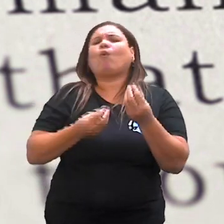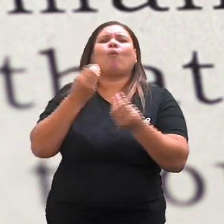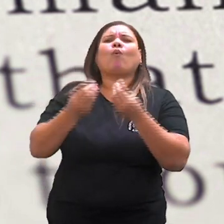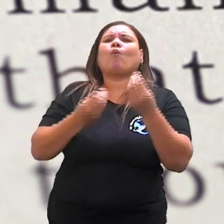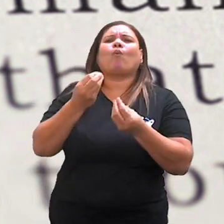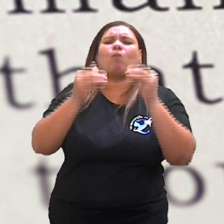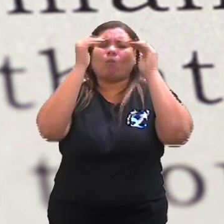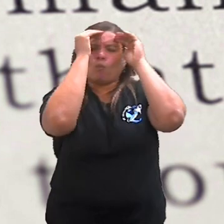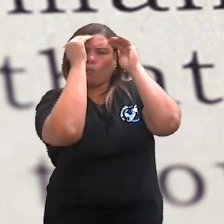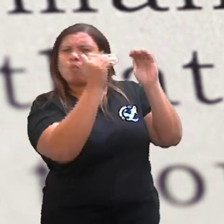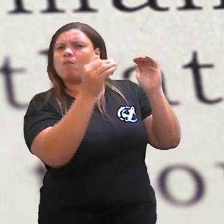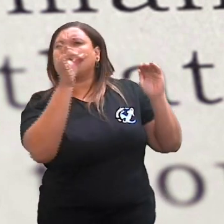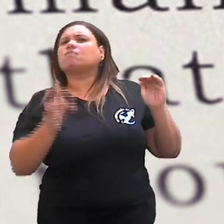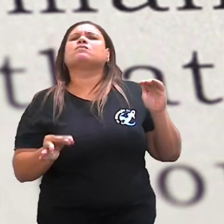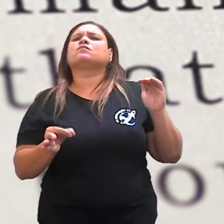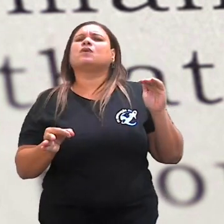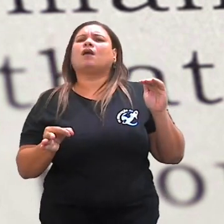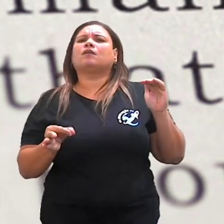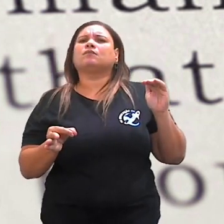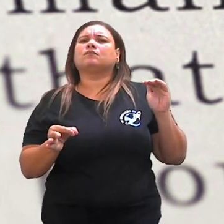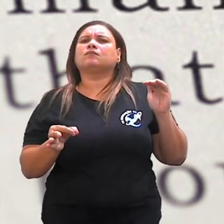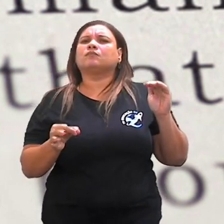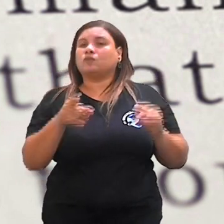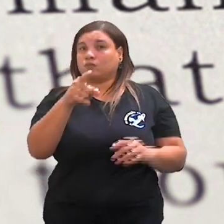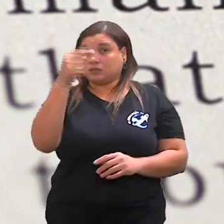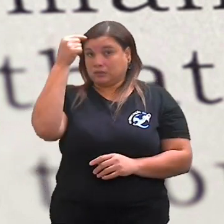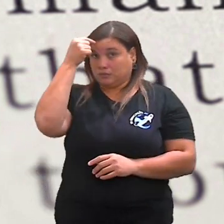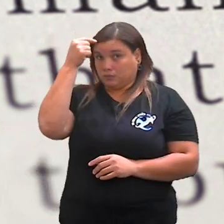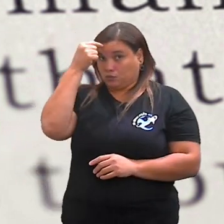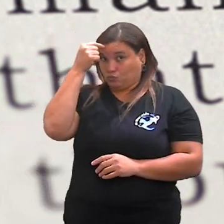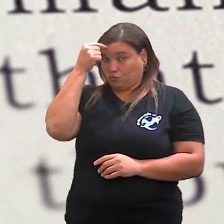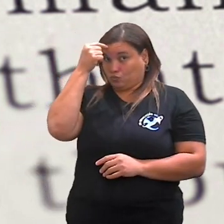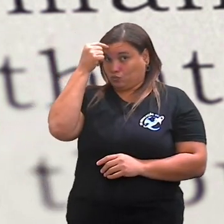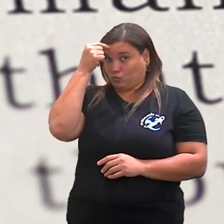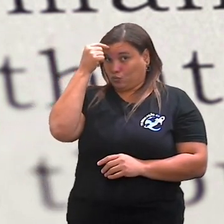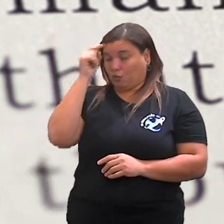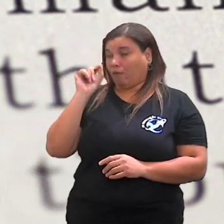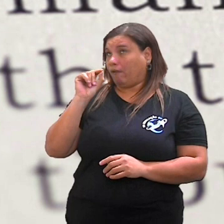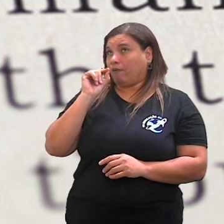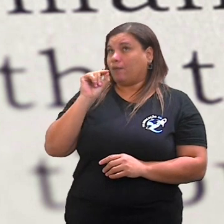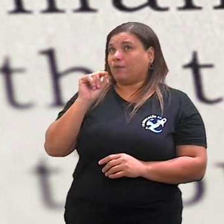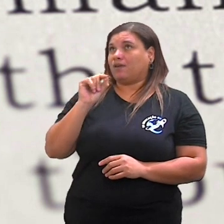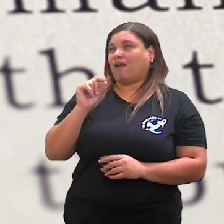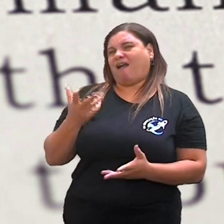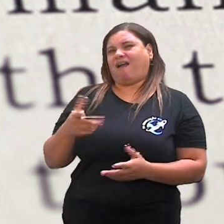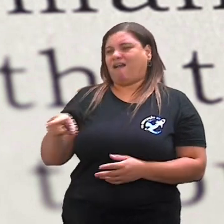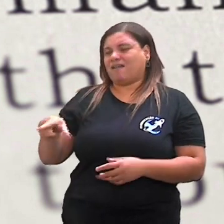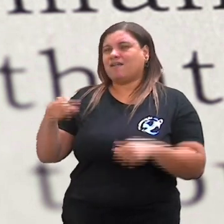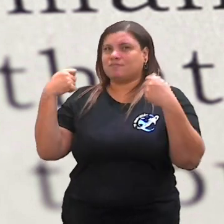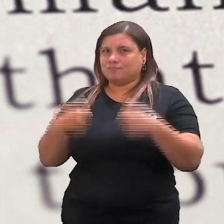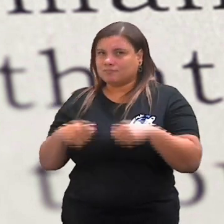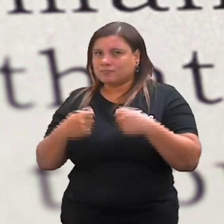aos seus pais? Se falaram ou pensaram que Marcos deve respeitar os seus pais pelo respeito de